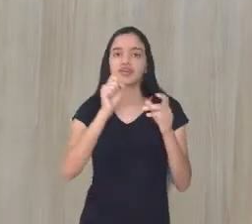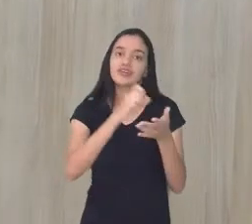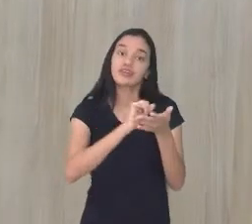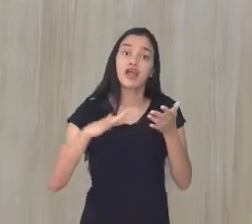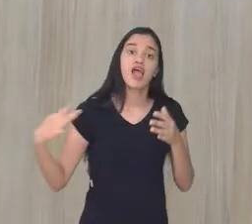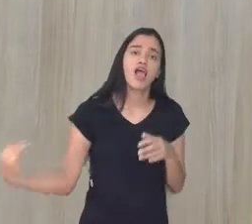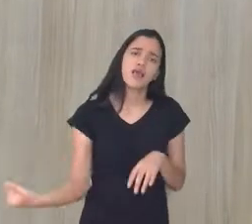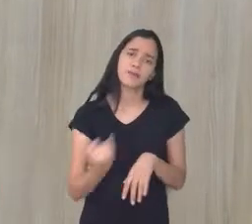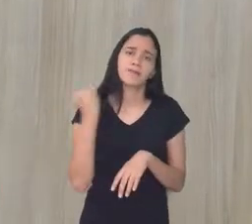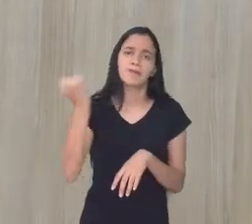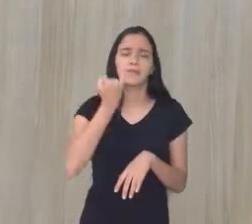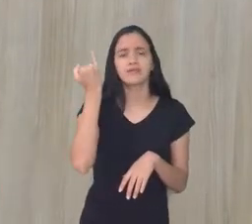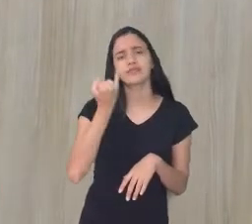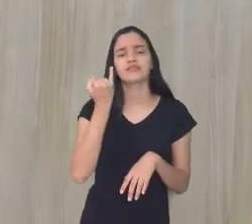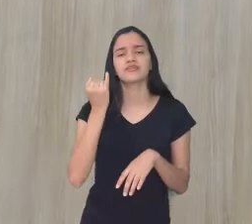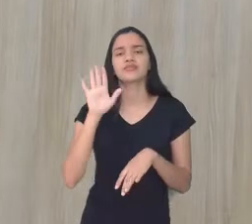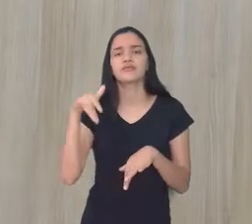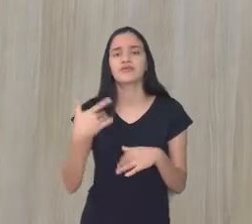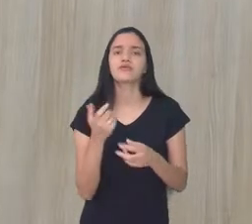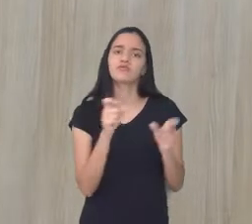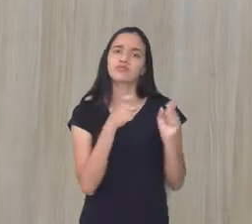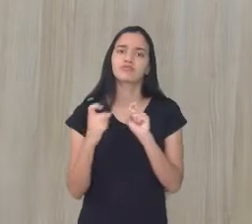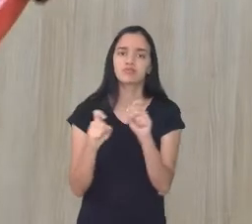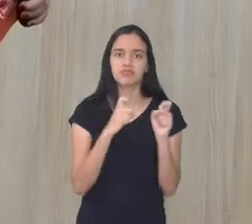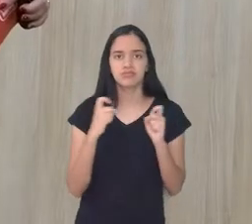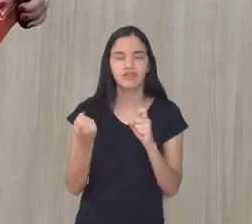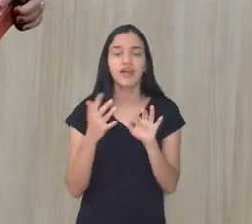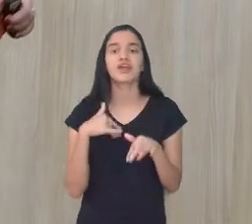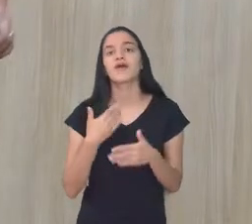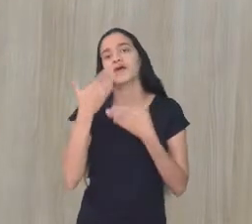é importante para a gente poder fazer uma boa discussão.